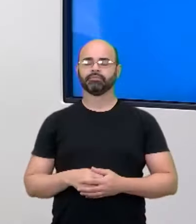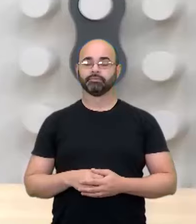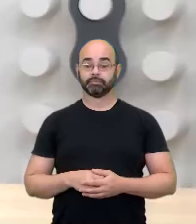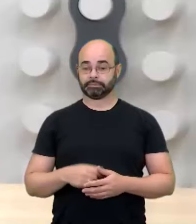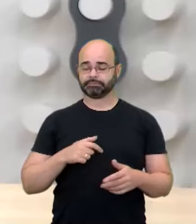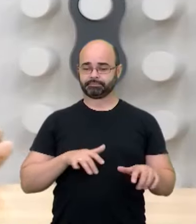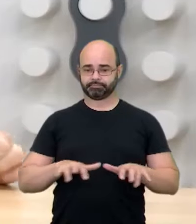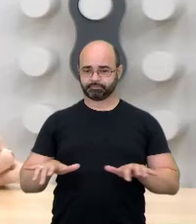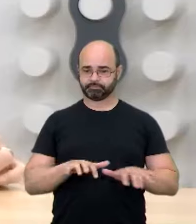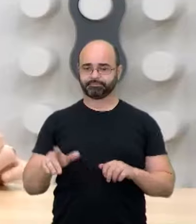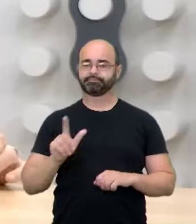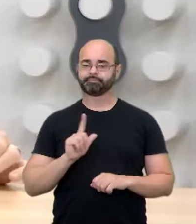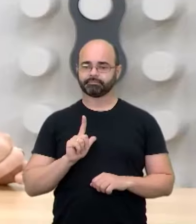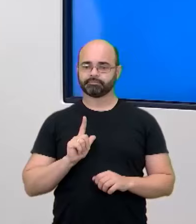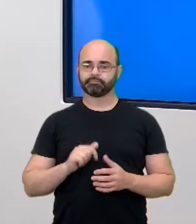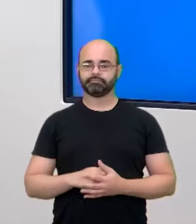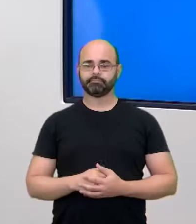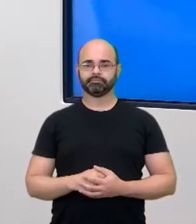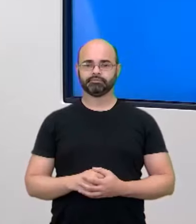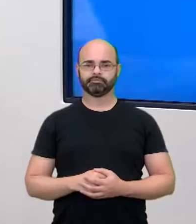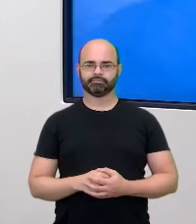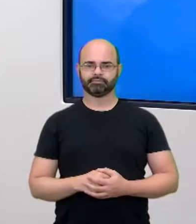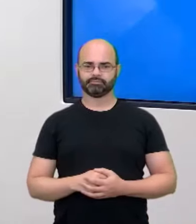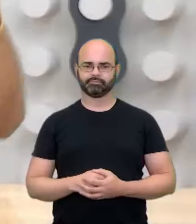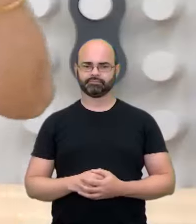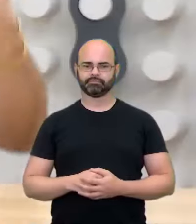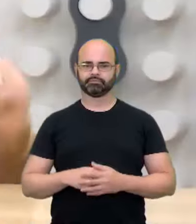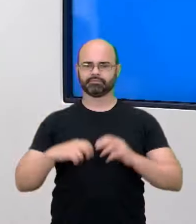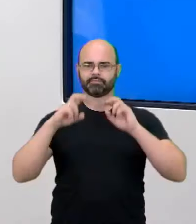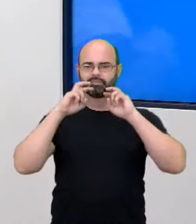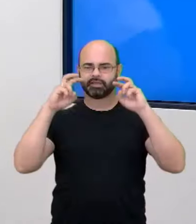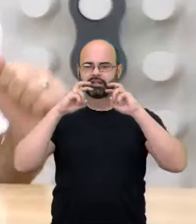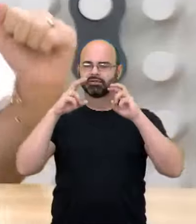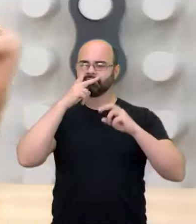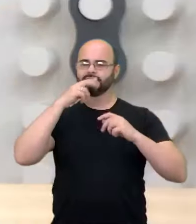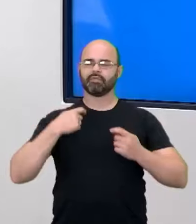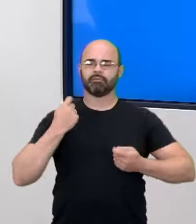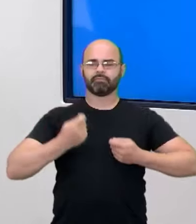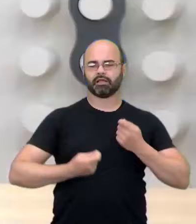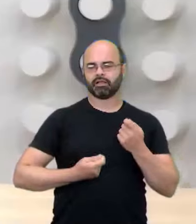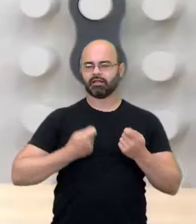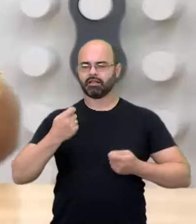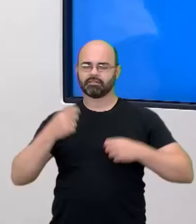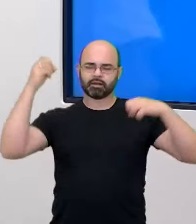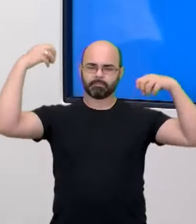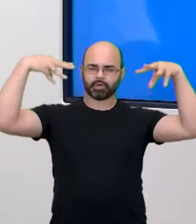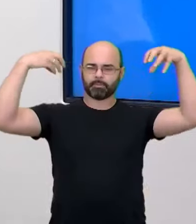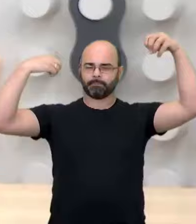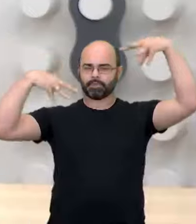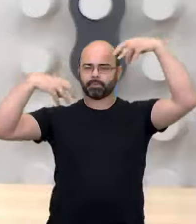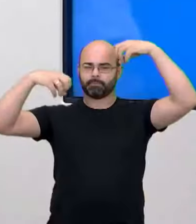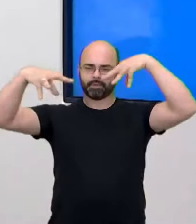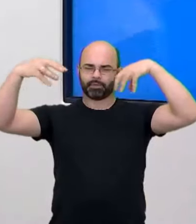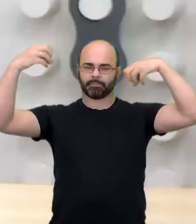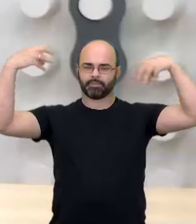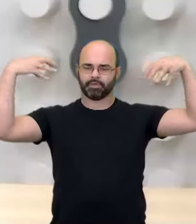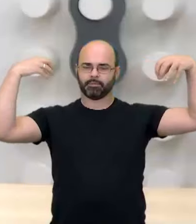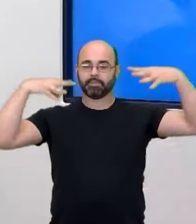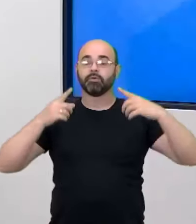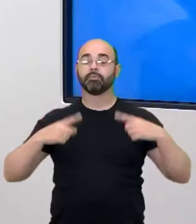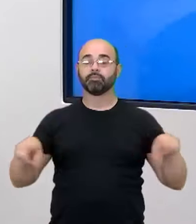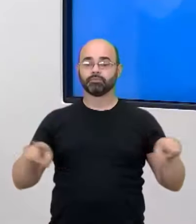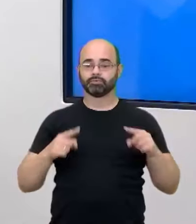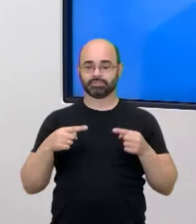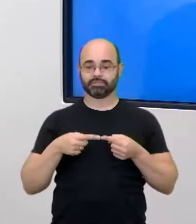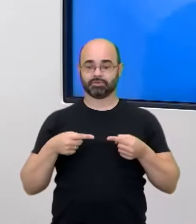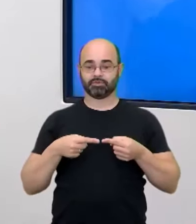esquema tira o pé do chão e você vai dançando aí. Porque a música eletrônica muitas vezes ela é feita